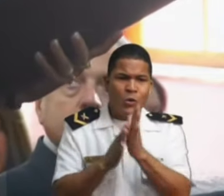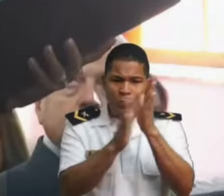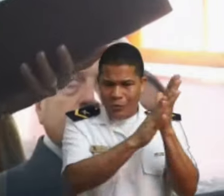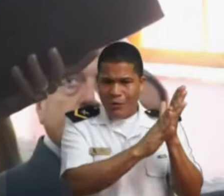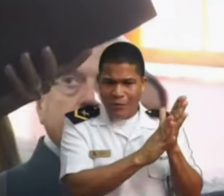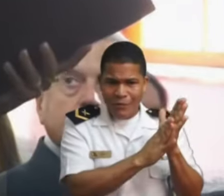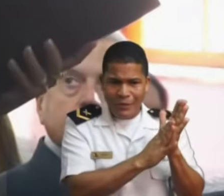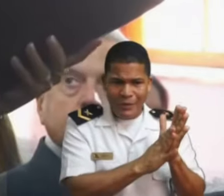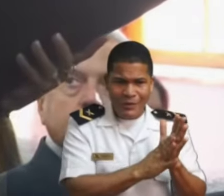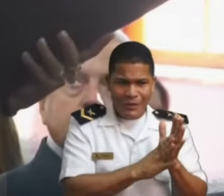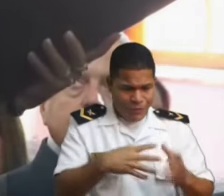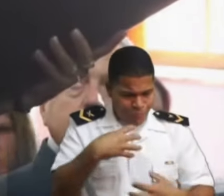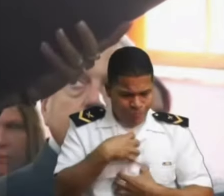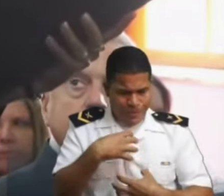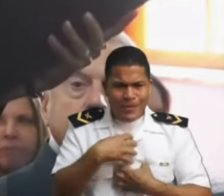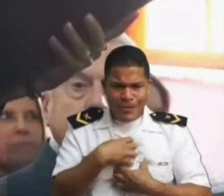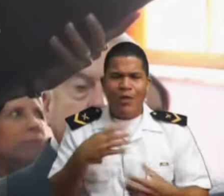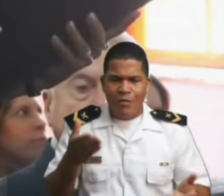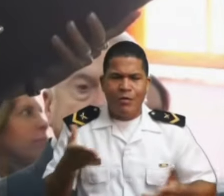Essa é a emoção que me invade agora.